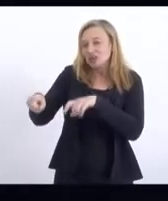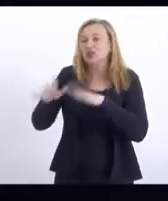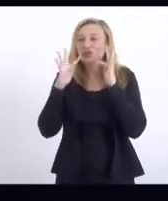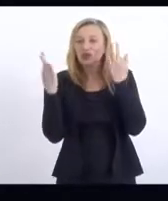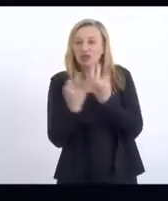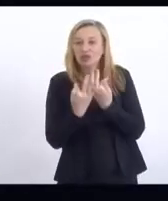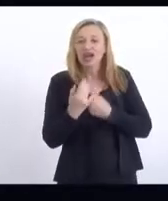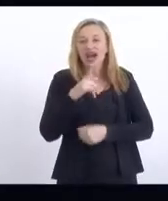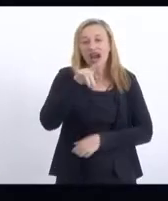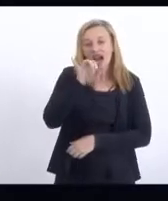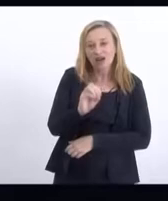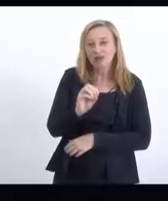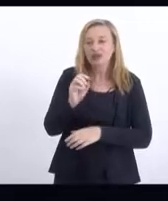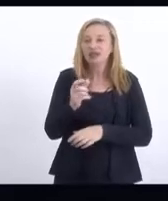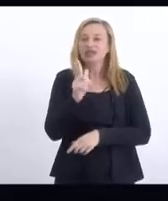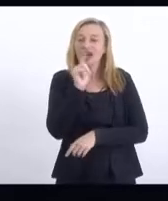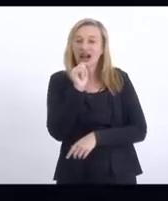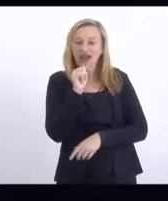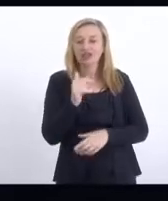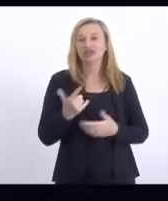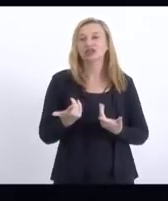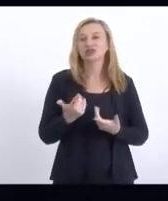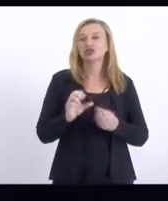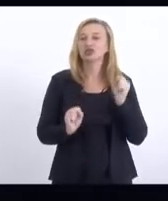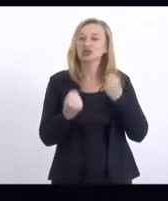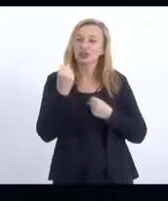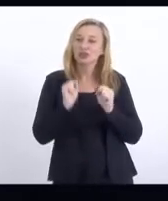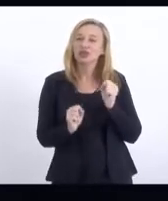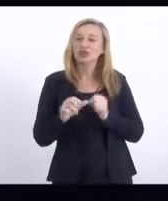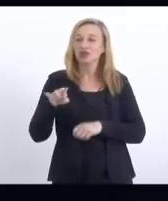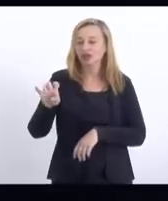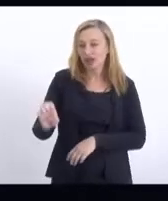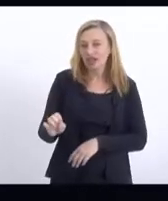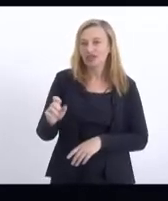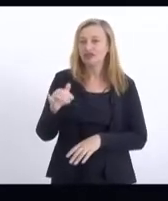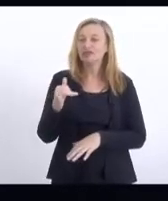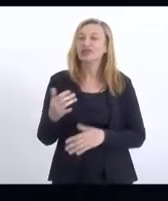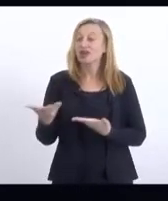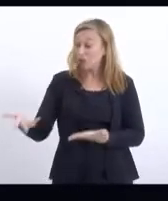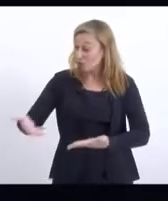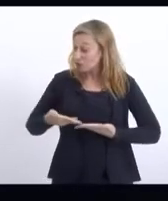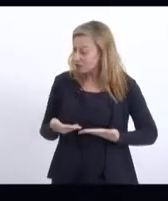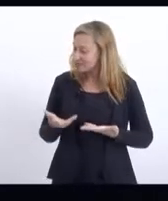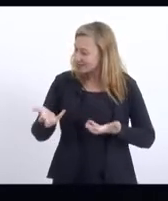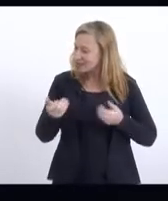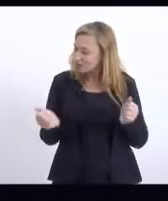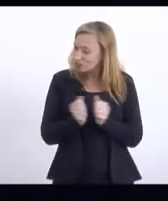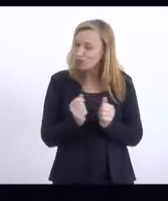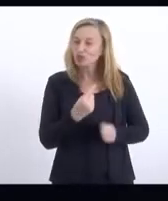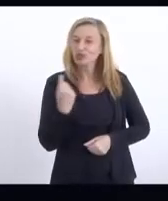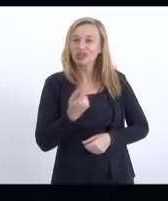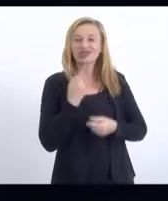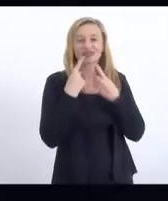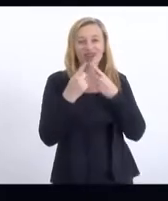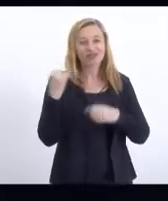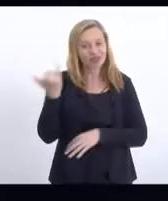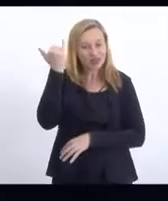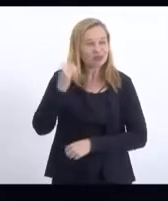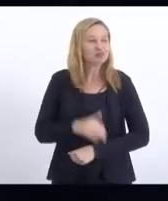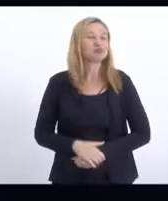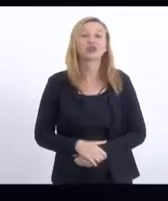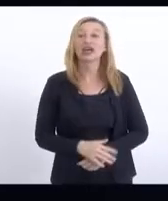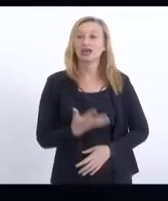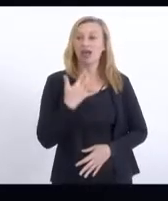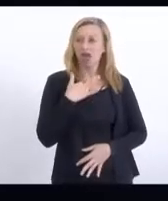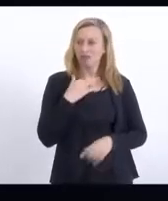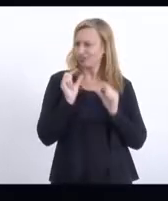do nosso noroeste fluminense. Então, fica o convite, né, a vocês, que quiserem participar conosco, porque é de algo muito importante. Não vou